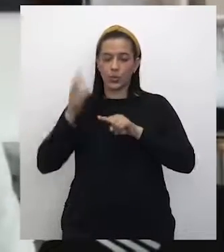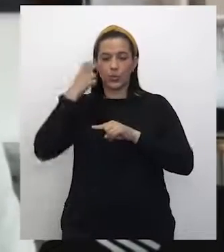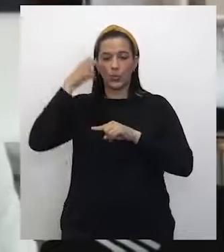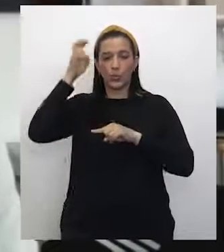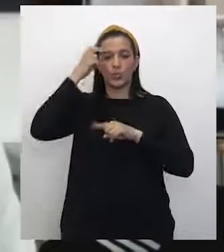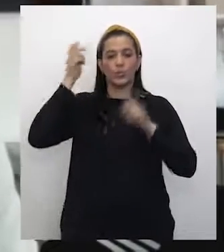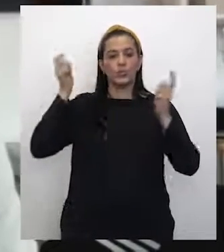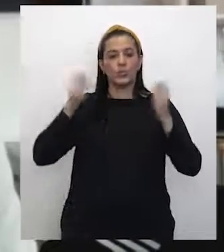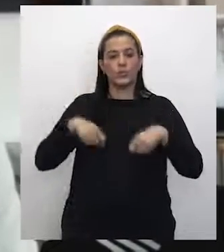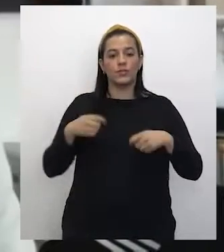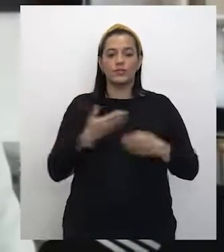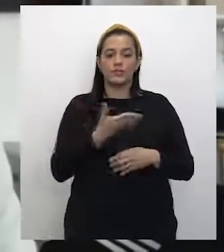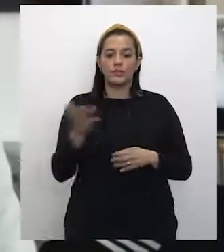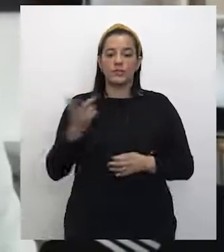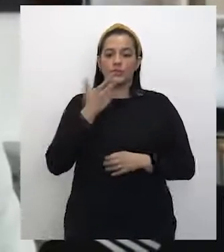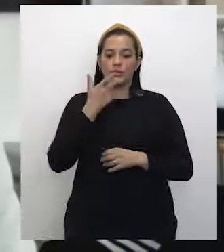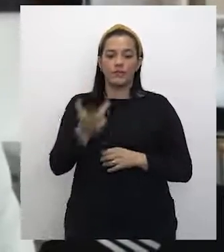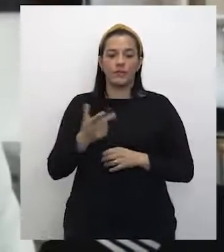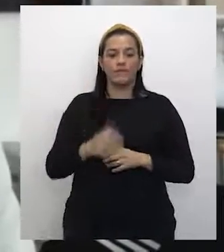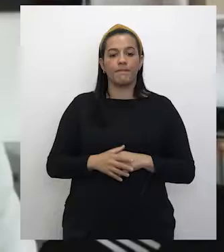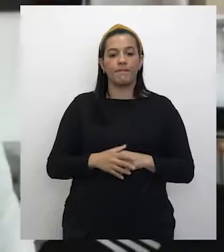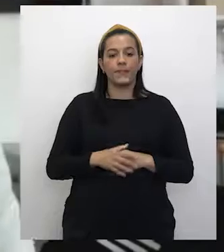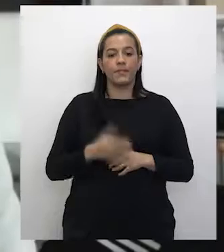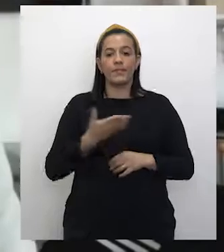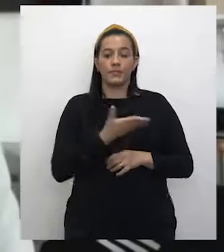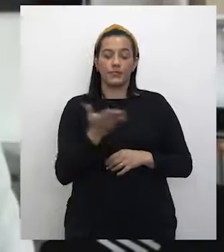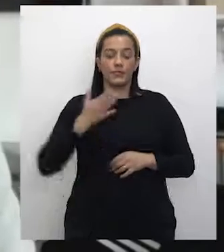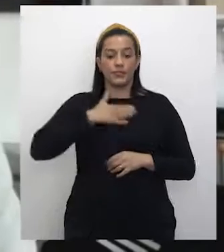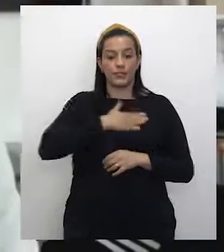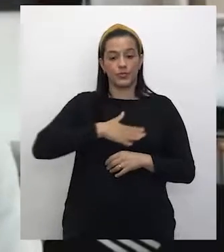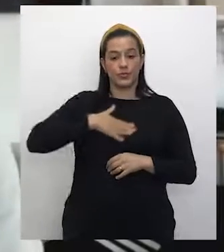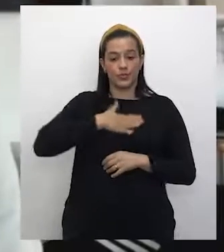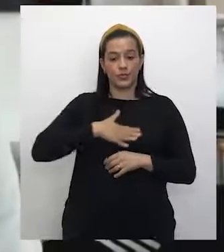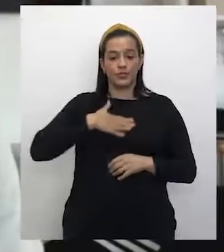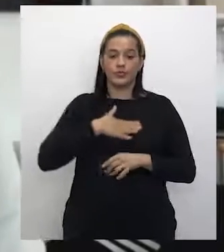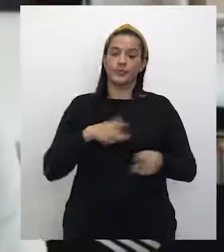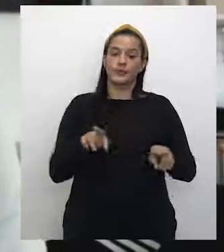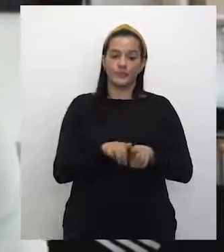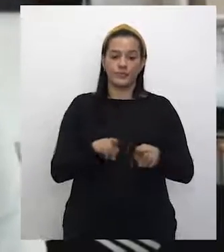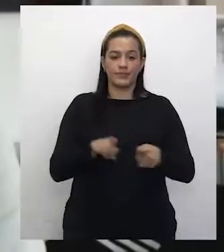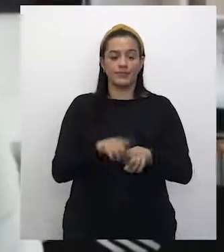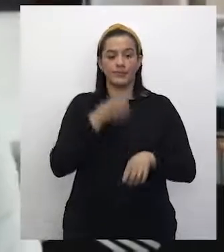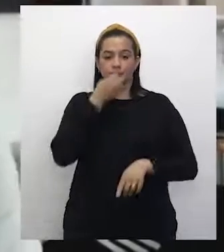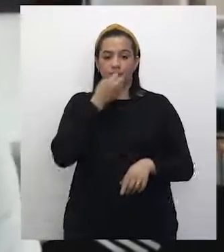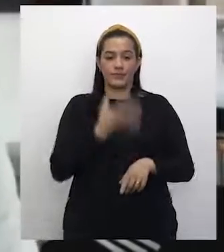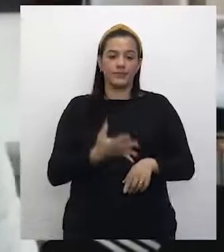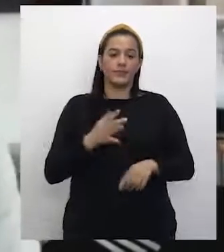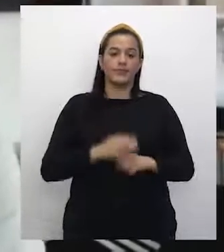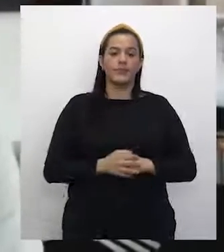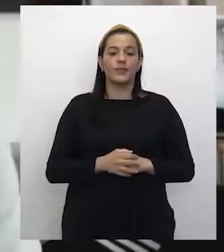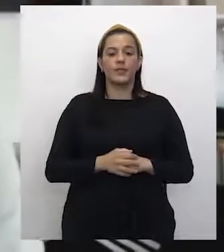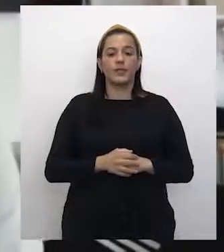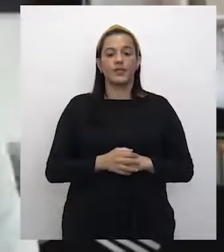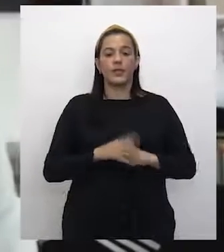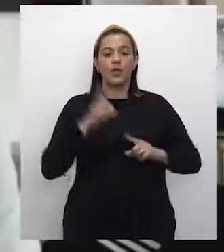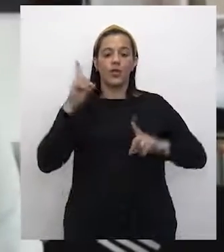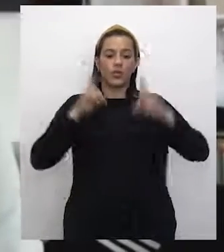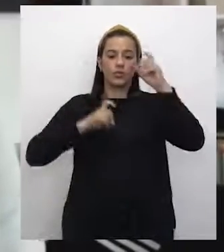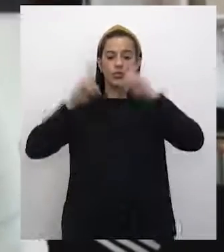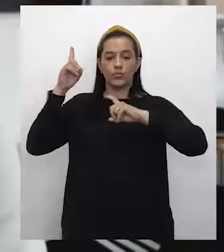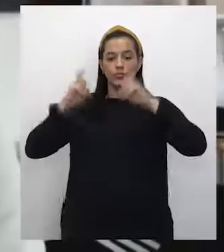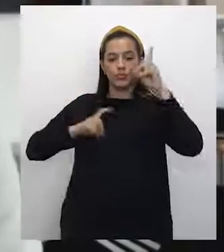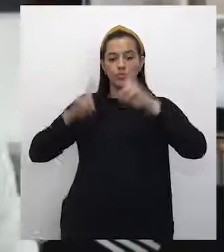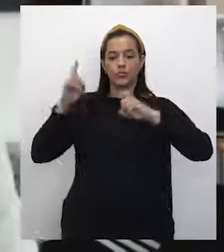digital vai falar um pouquinho para vocês sobre uma coisa que vocês devem gostar bastante, animações, né? Vão